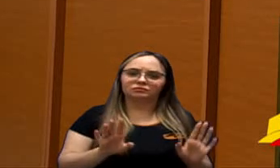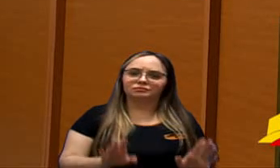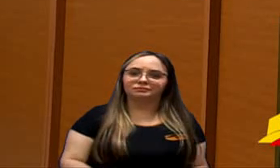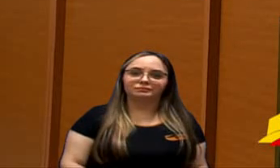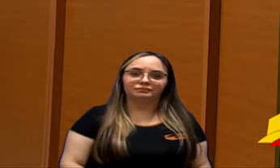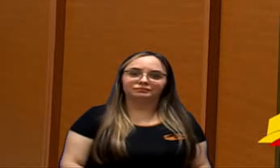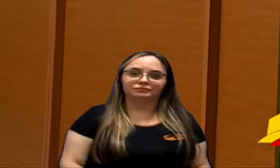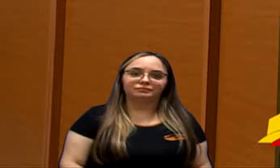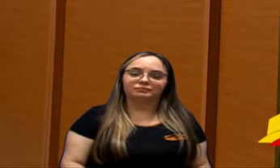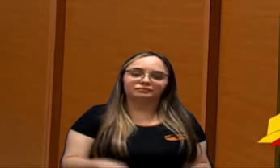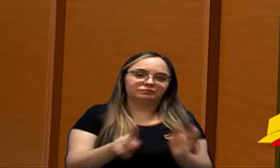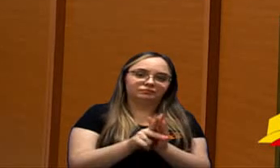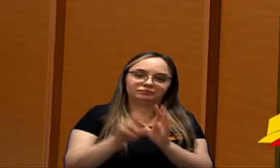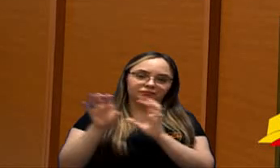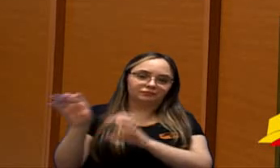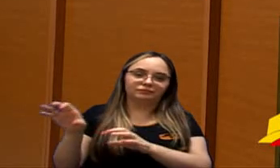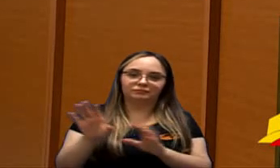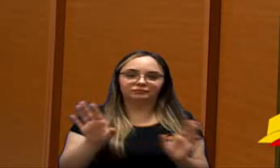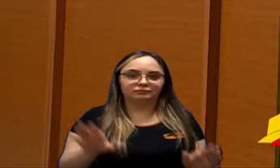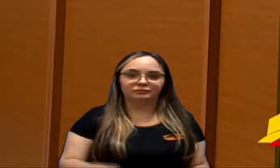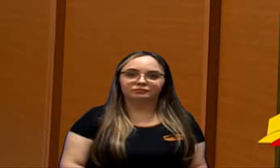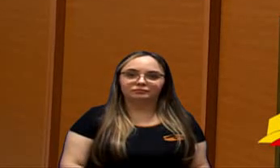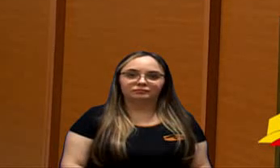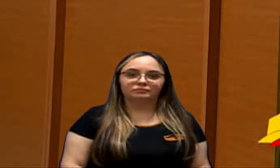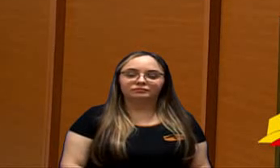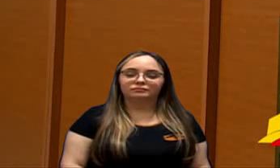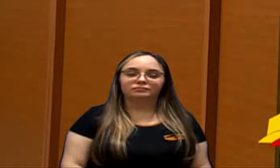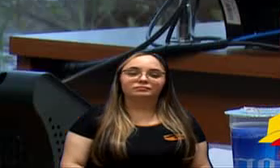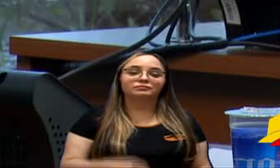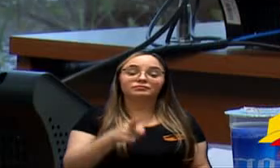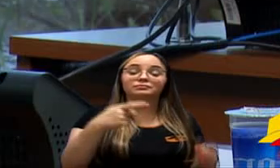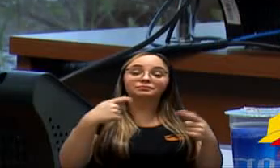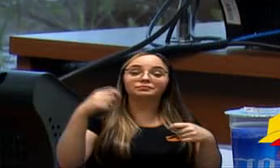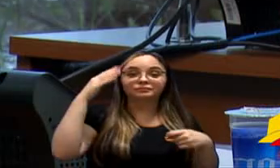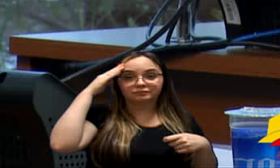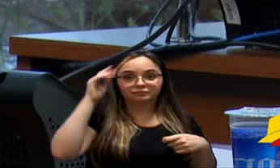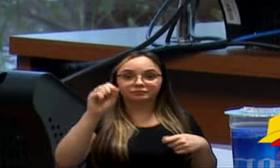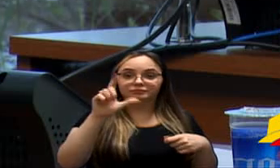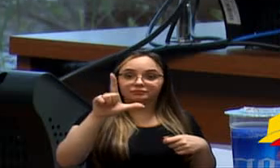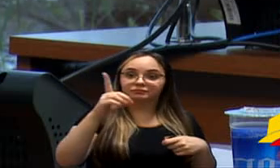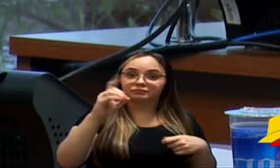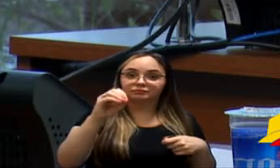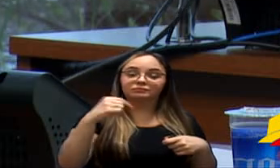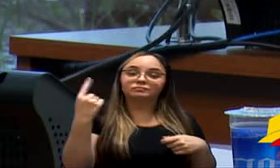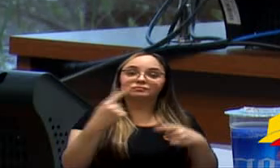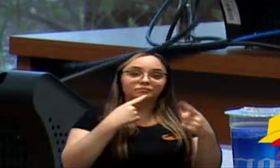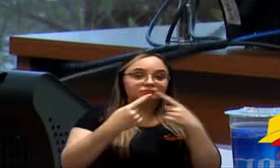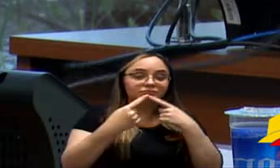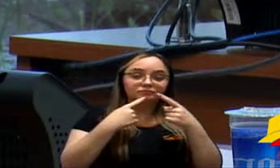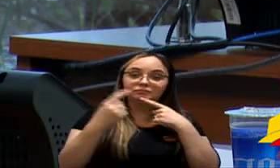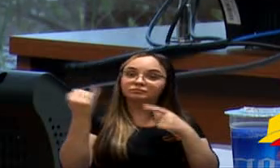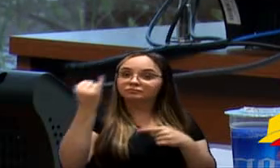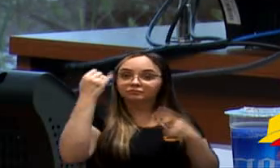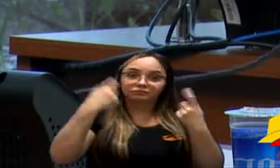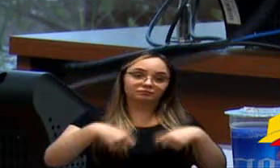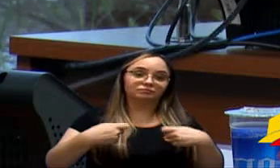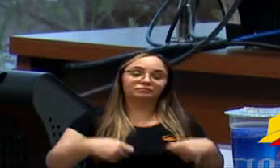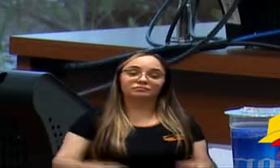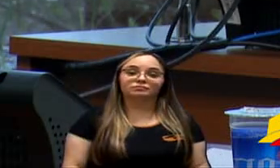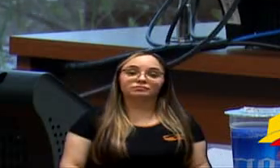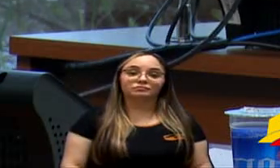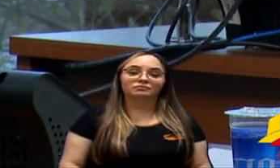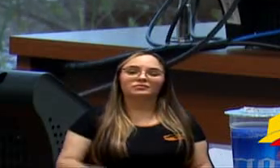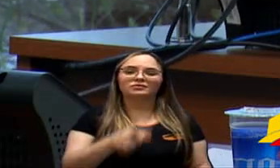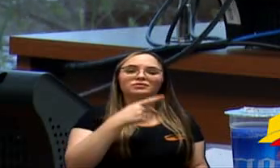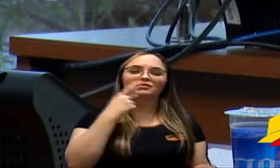dizendo, vereador. O que eu estou dizendo é que é importante a LDO. Nós estamos aqui debatendo. Sim, sim, exatamente. Mas a senhora está falando de que o